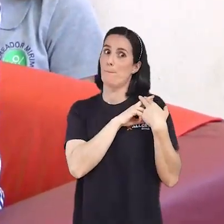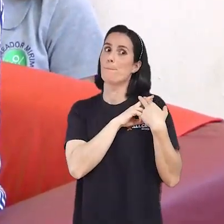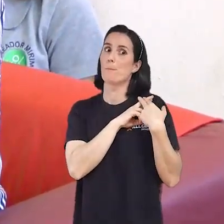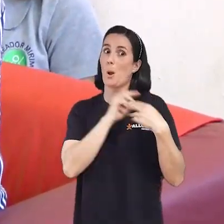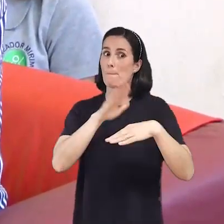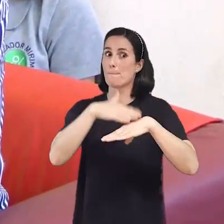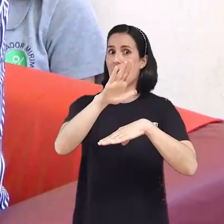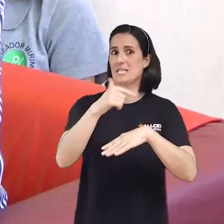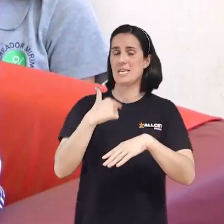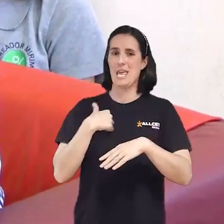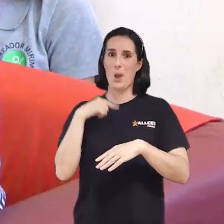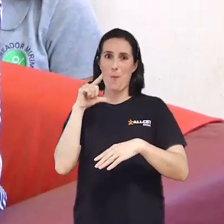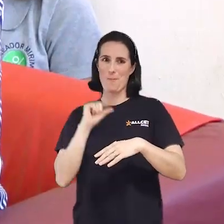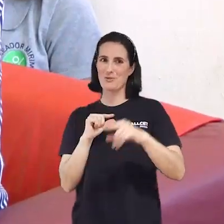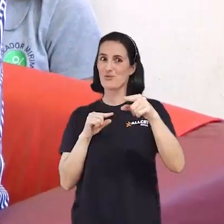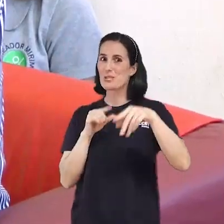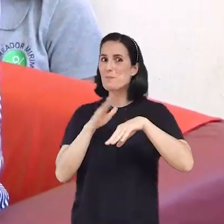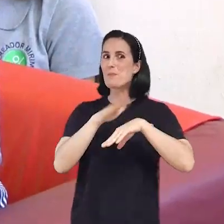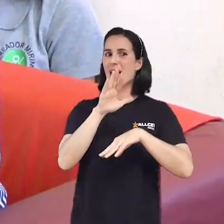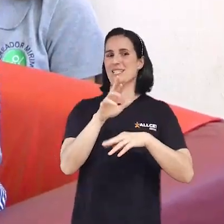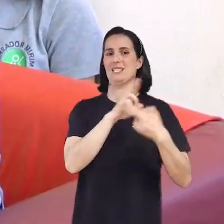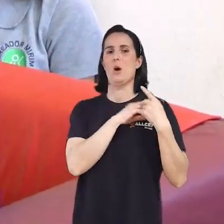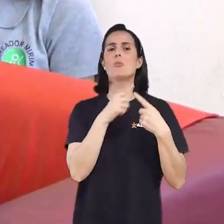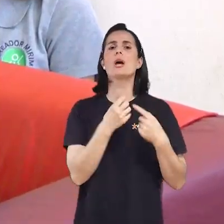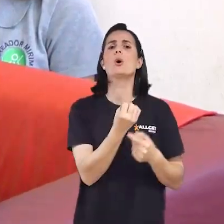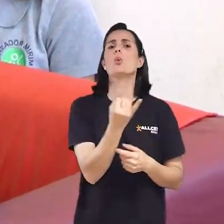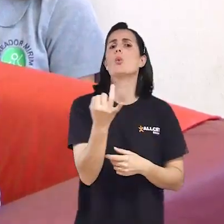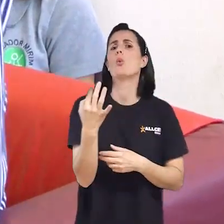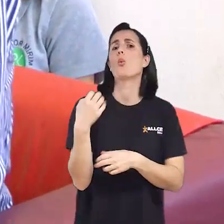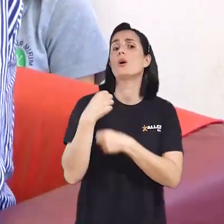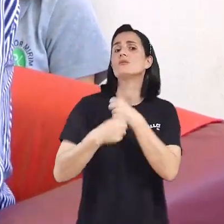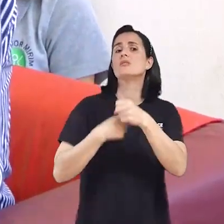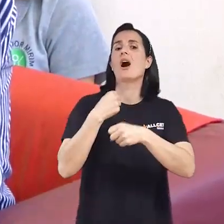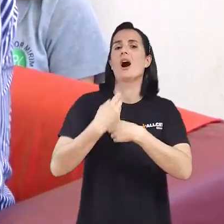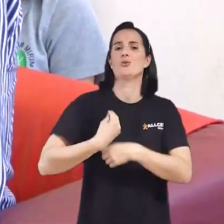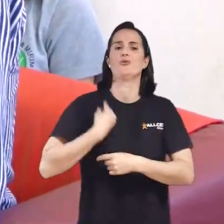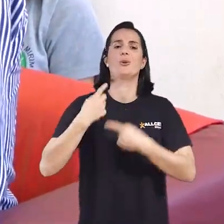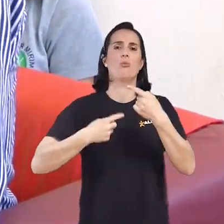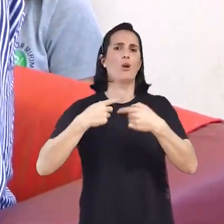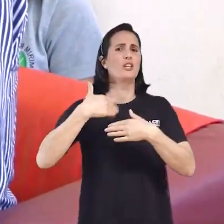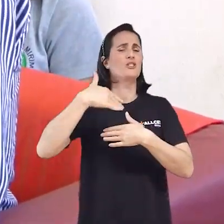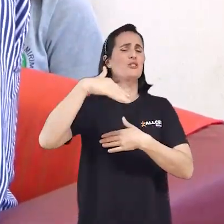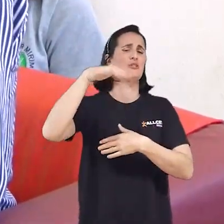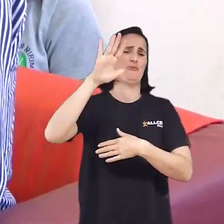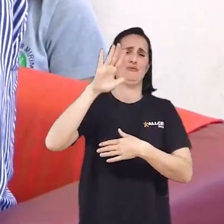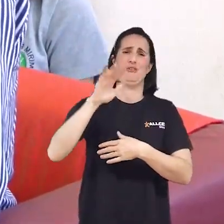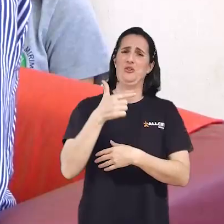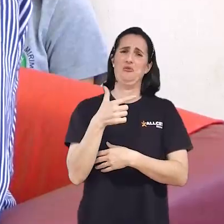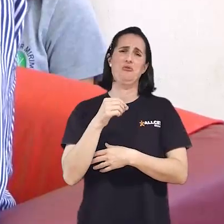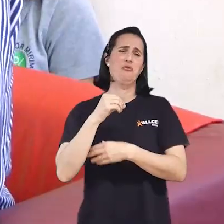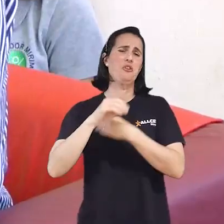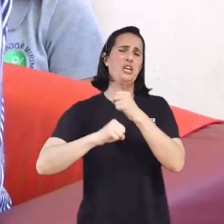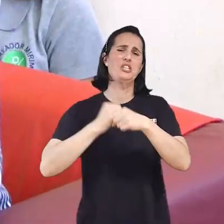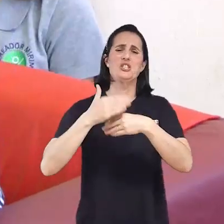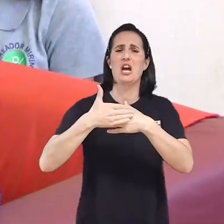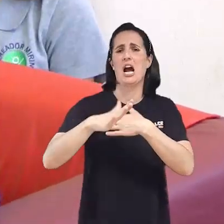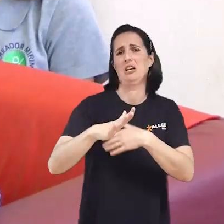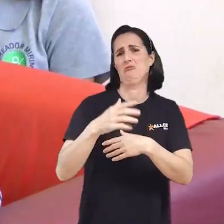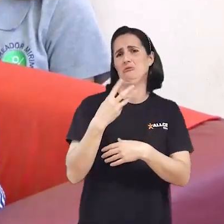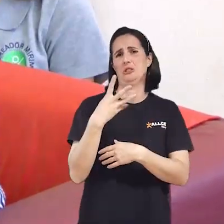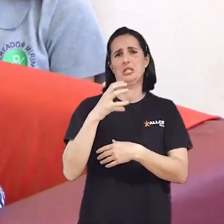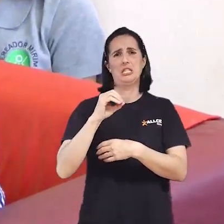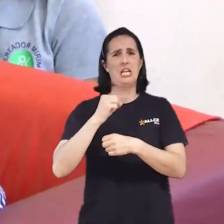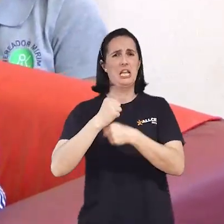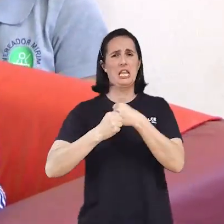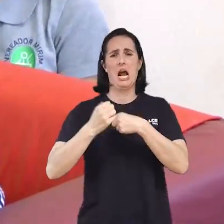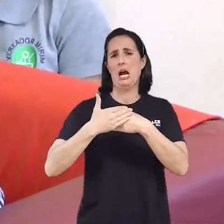preço da democracia. Nós temos um executivo que executa, nós temos um legislativo que legisla, que fiscaliza,